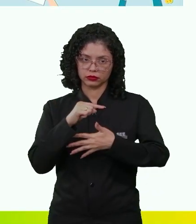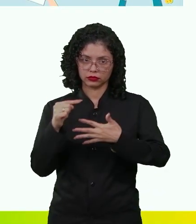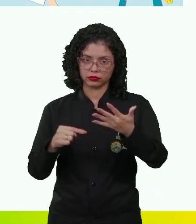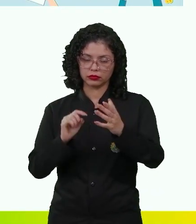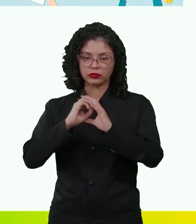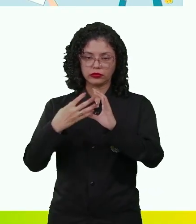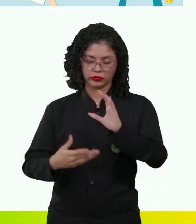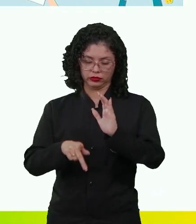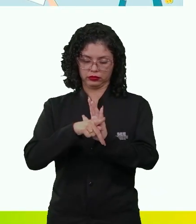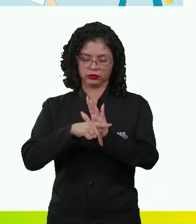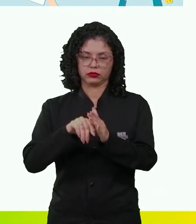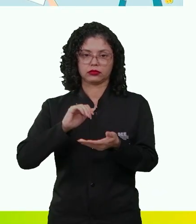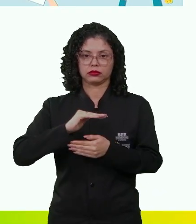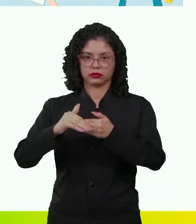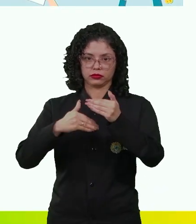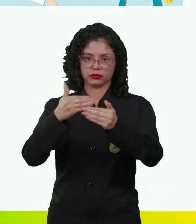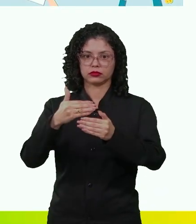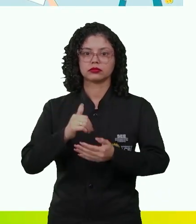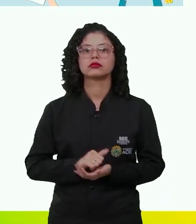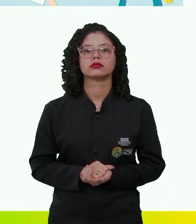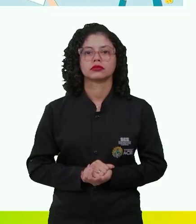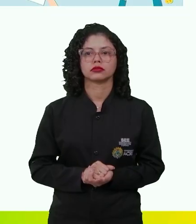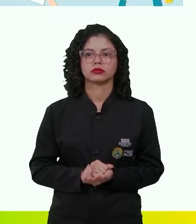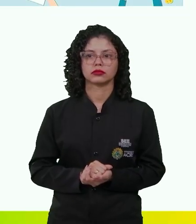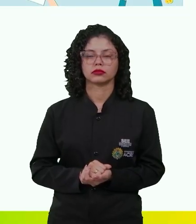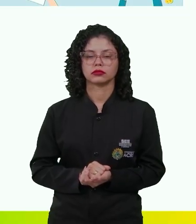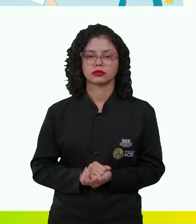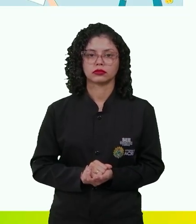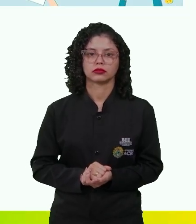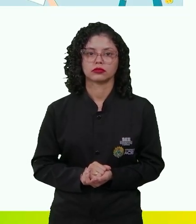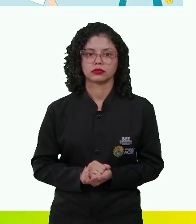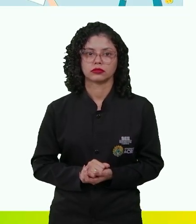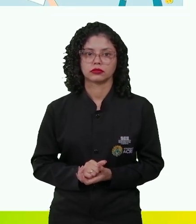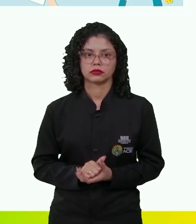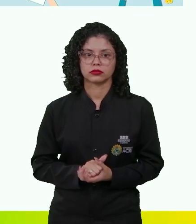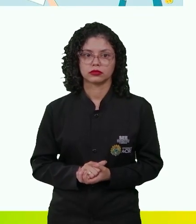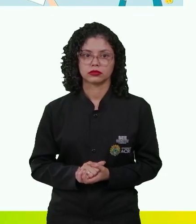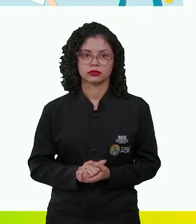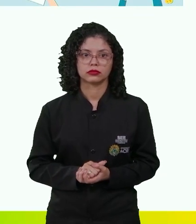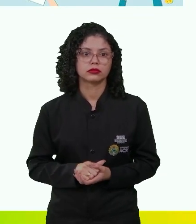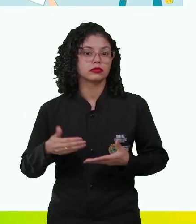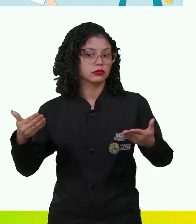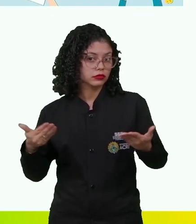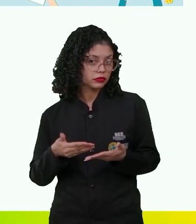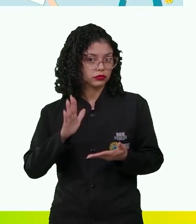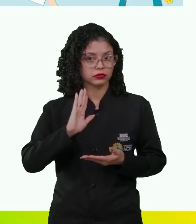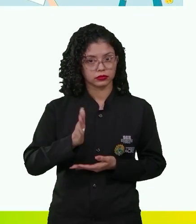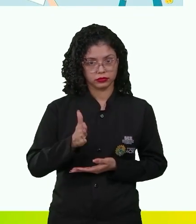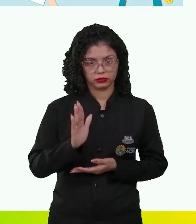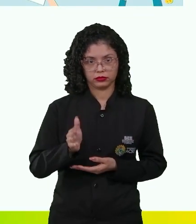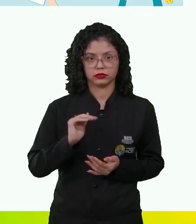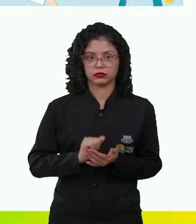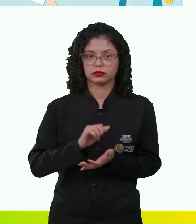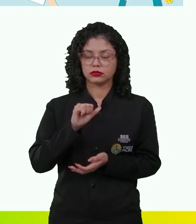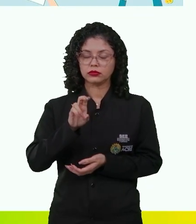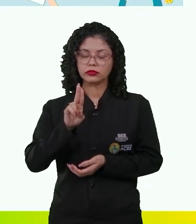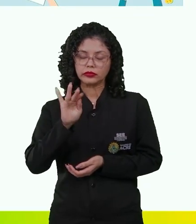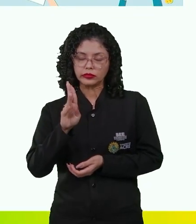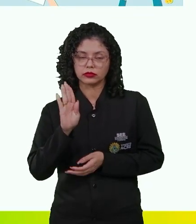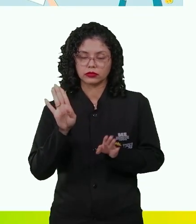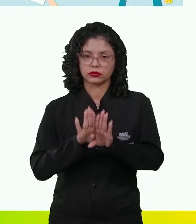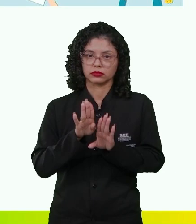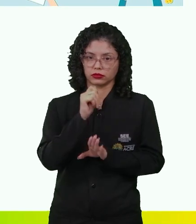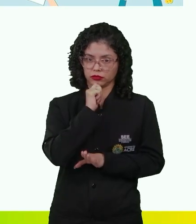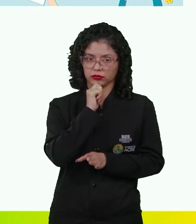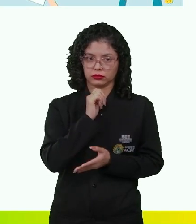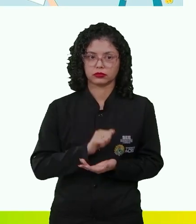são características dos países desenvolvidos. Já os países subdesenvolvidos, nós